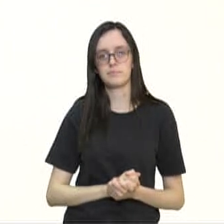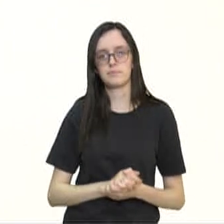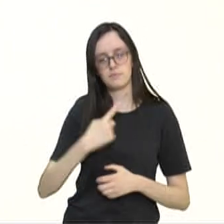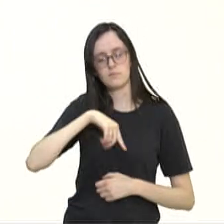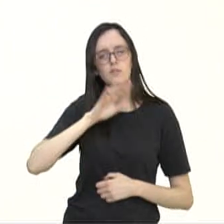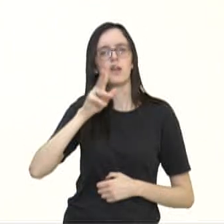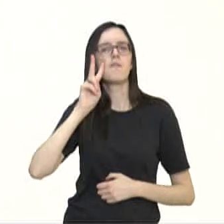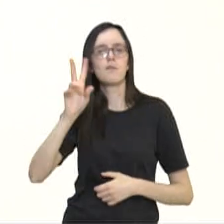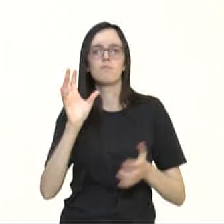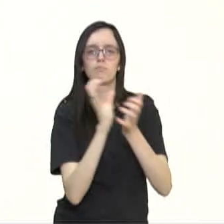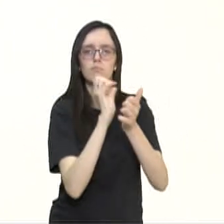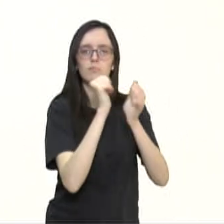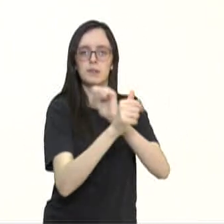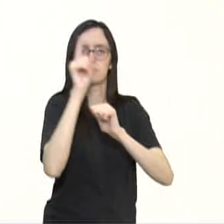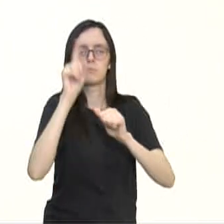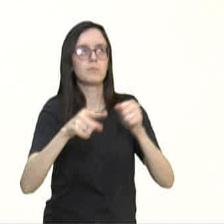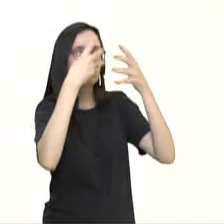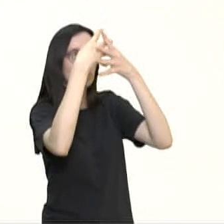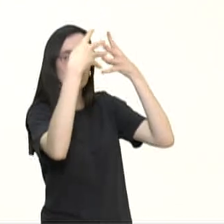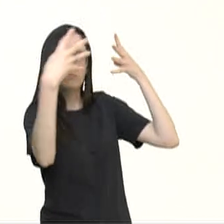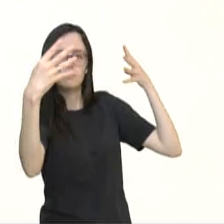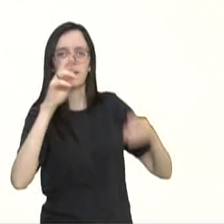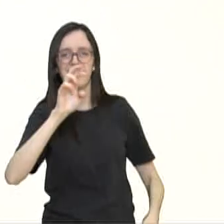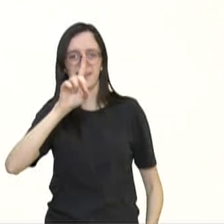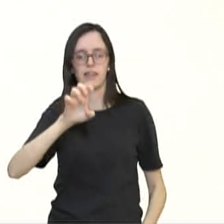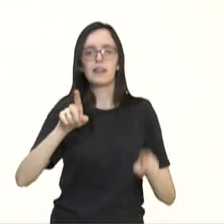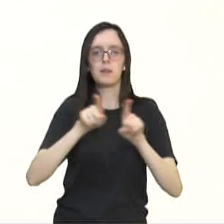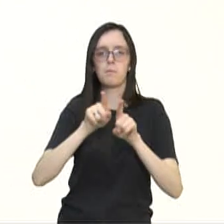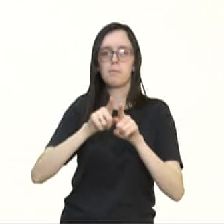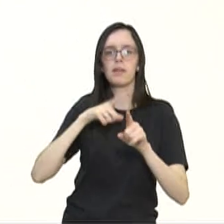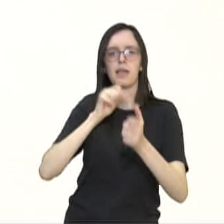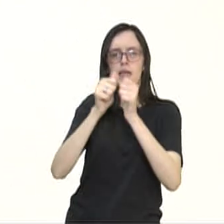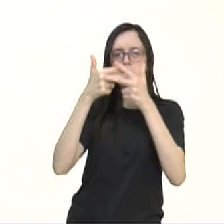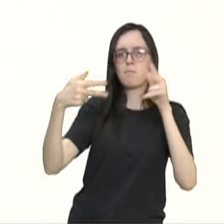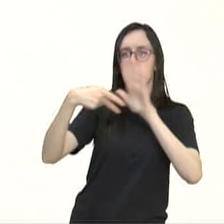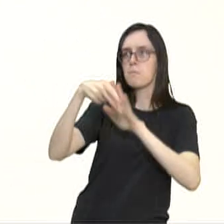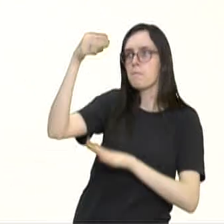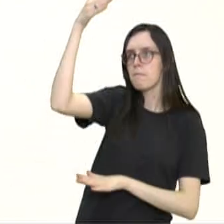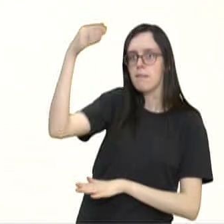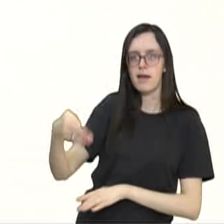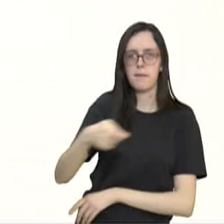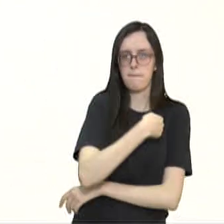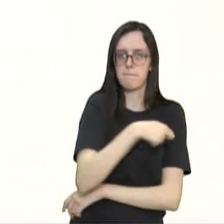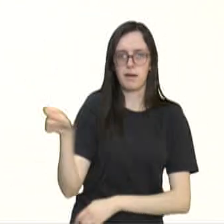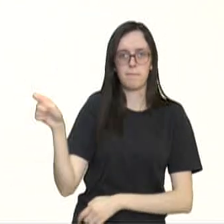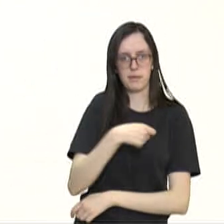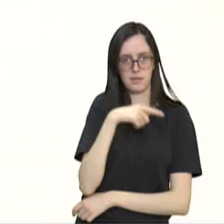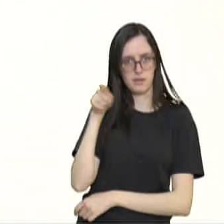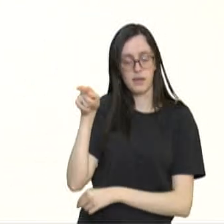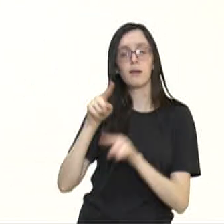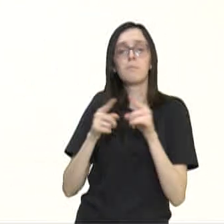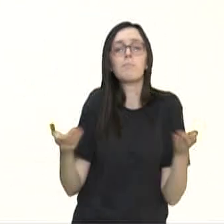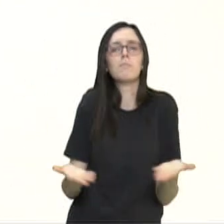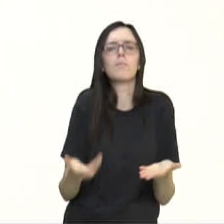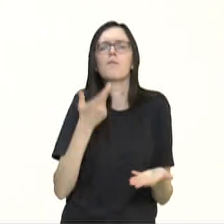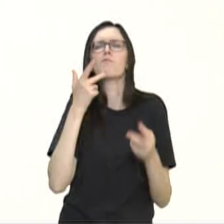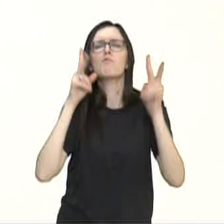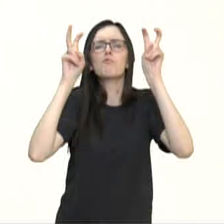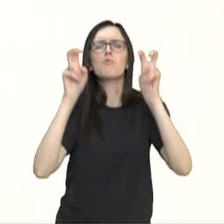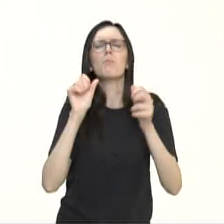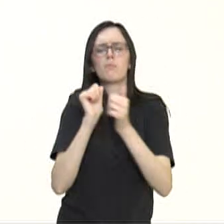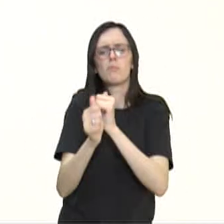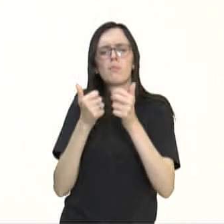rede, que tinham características comuns, os esportes de parede, agora então nós vamos ver o que remete aos esportes de